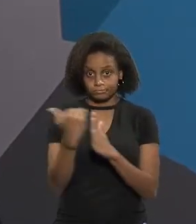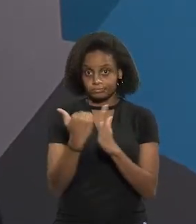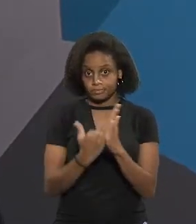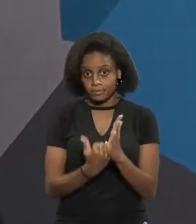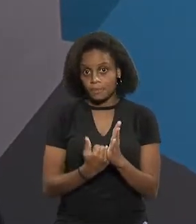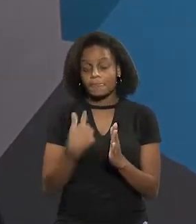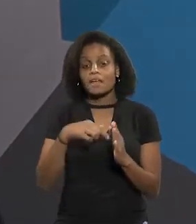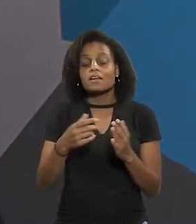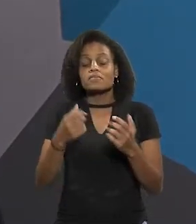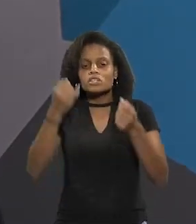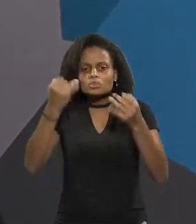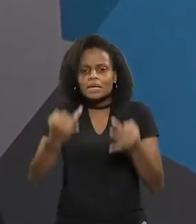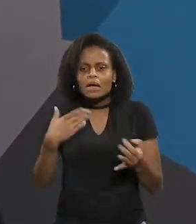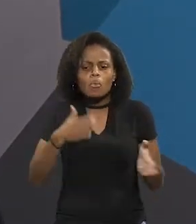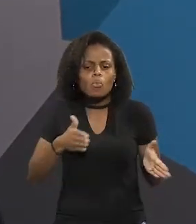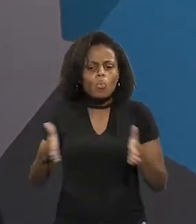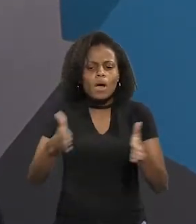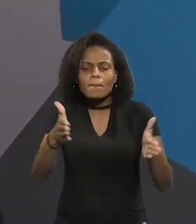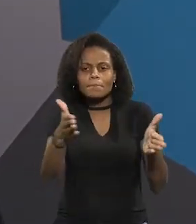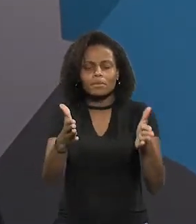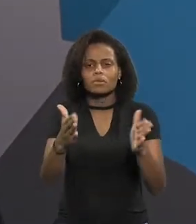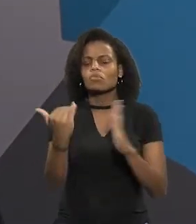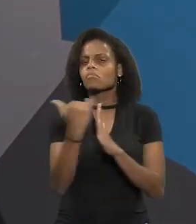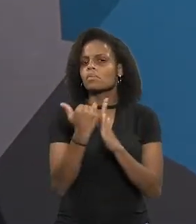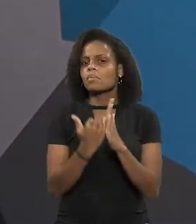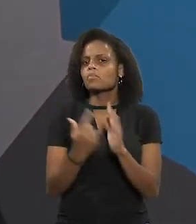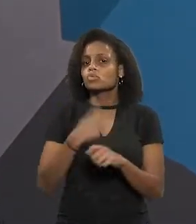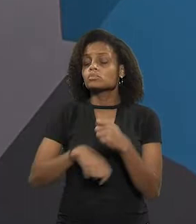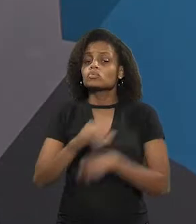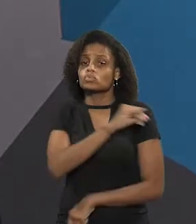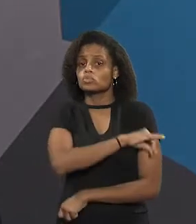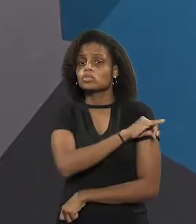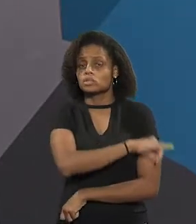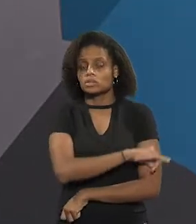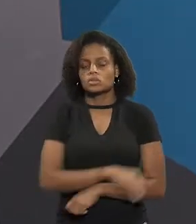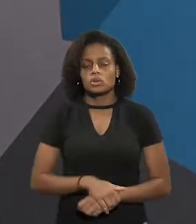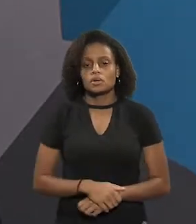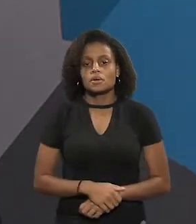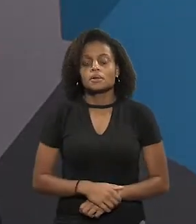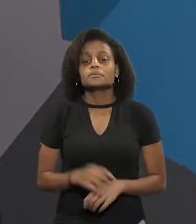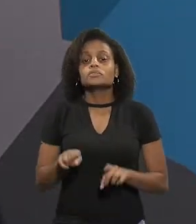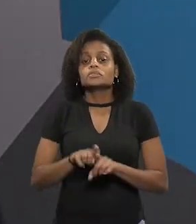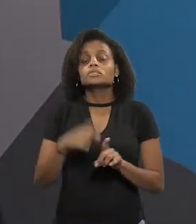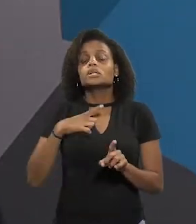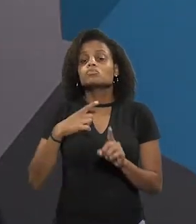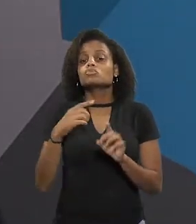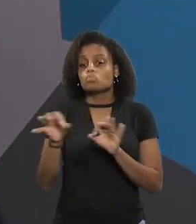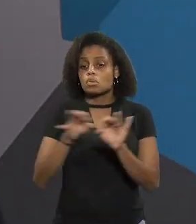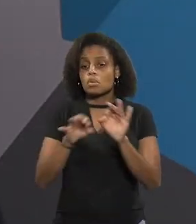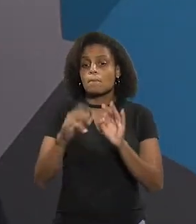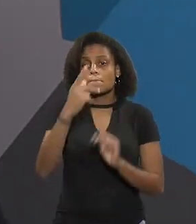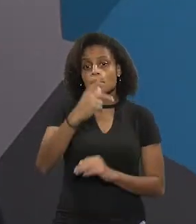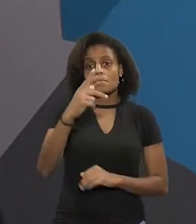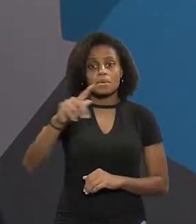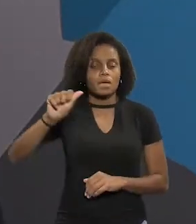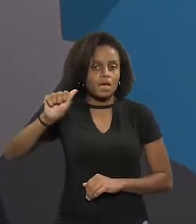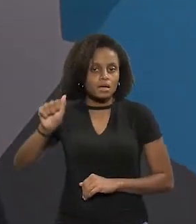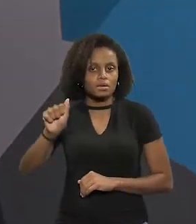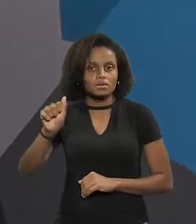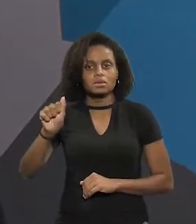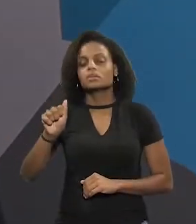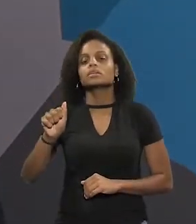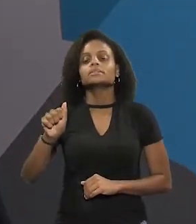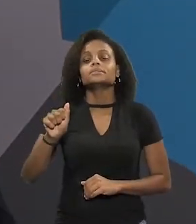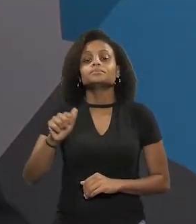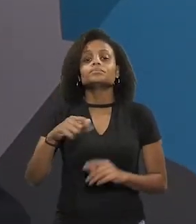o orçamento do Estado do Rio de Janeiro para o próximo exercício. Nós temos também o plano, o PPA, que é o plano plurianual, que